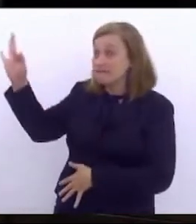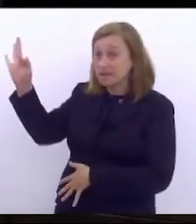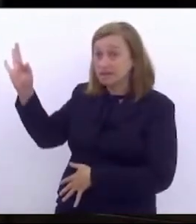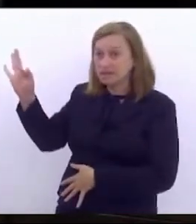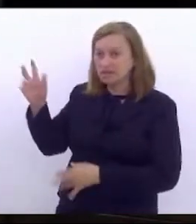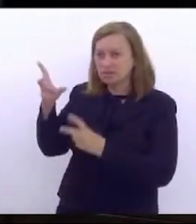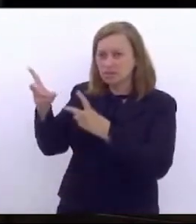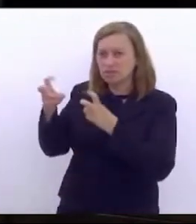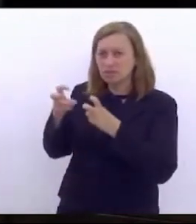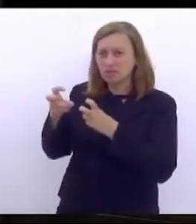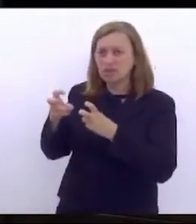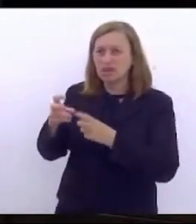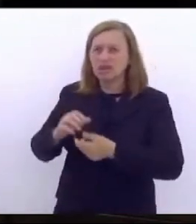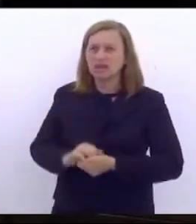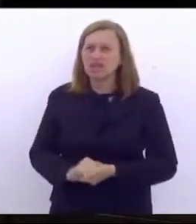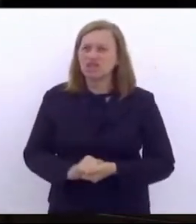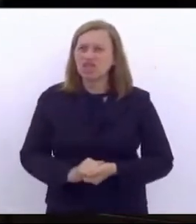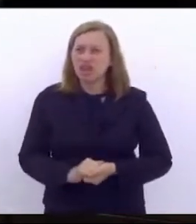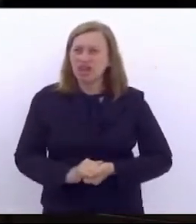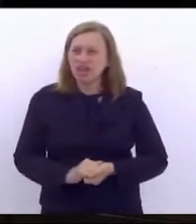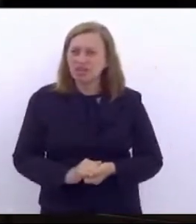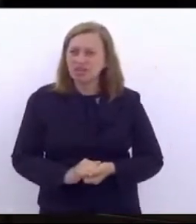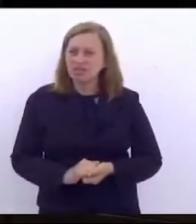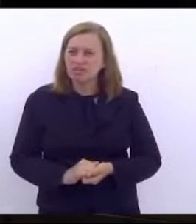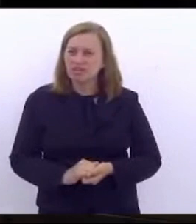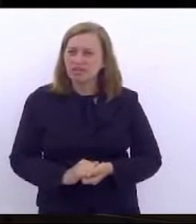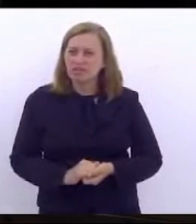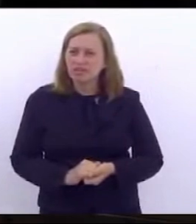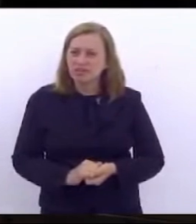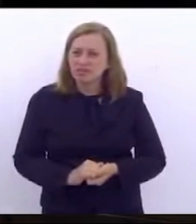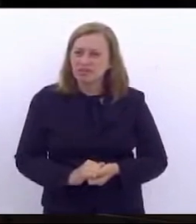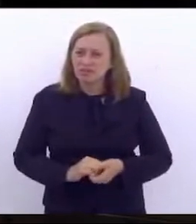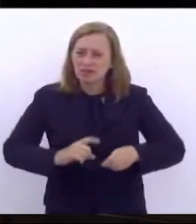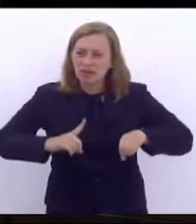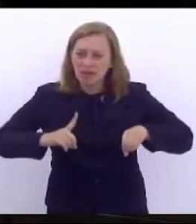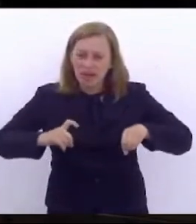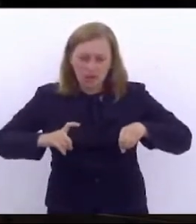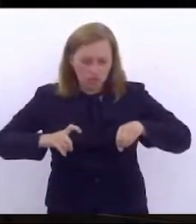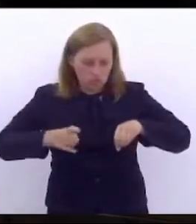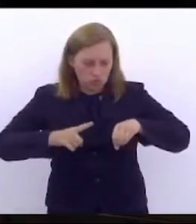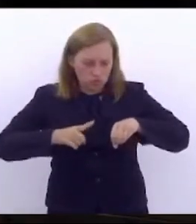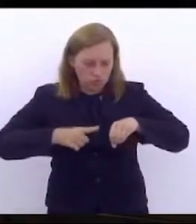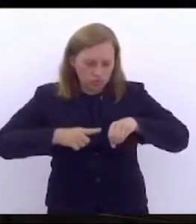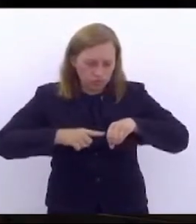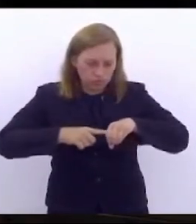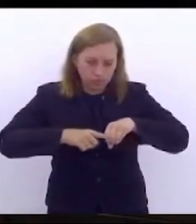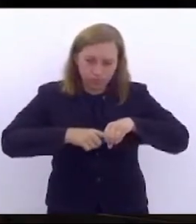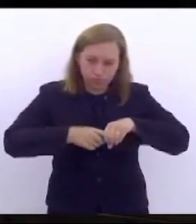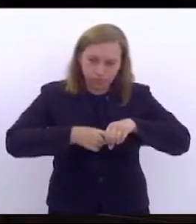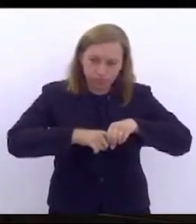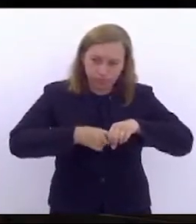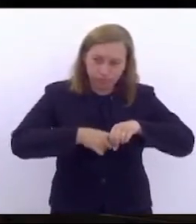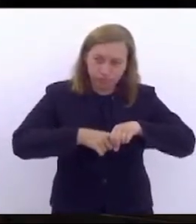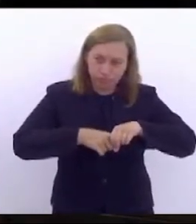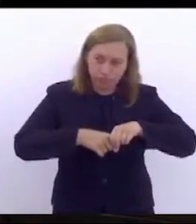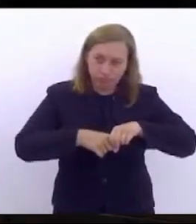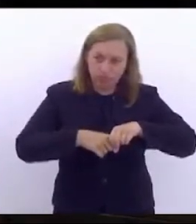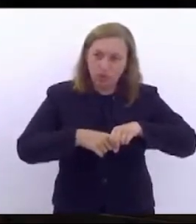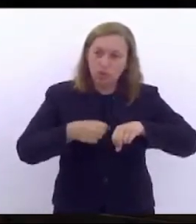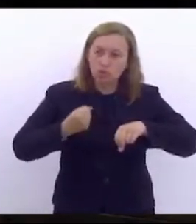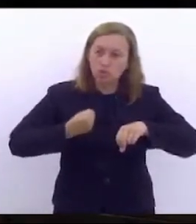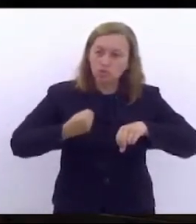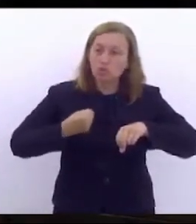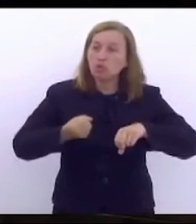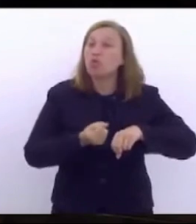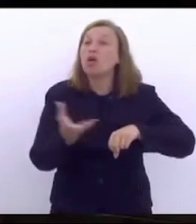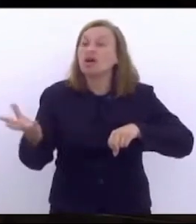olha a taxa de fecundidade, claro que está em queda quase que no último século, Mas, justamente nos anos após a legalização, a queda